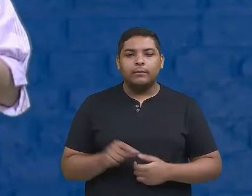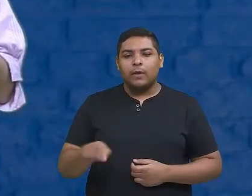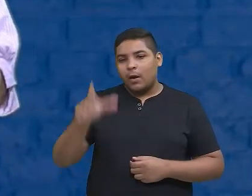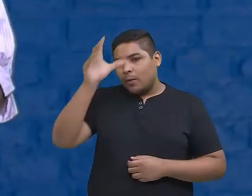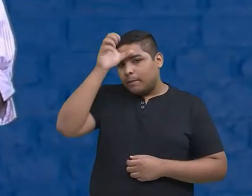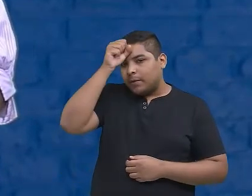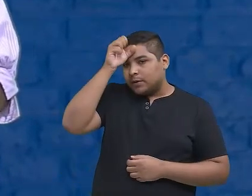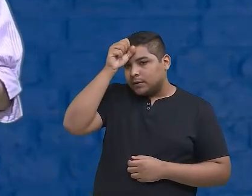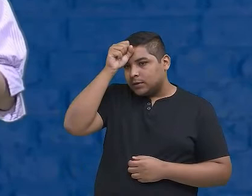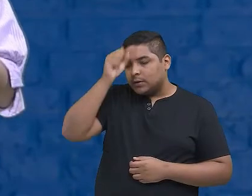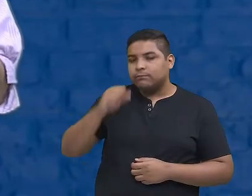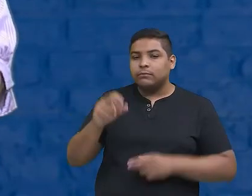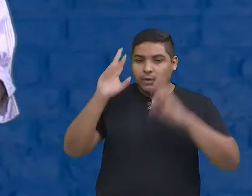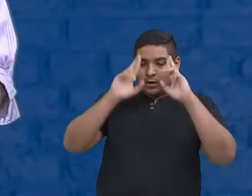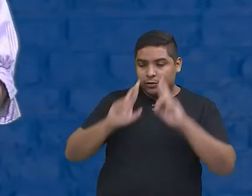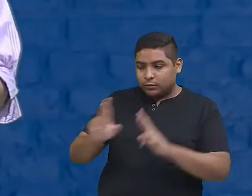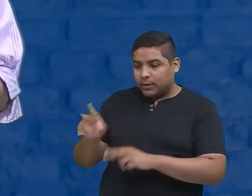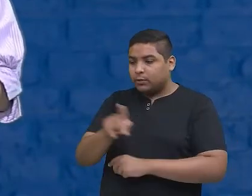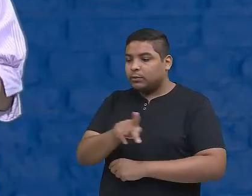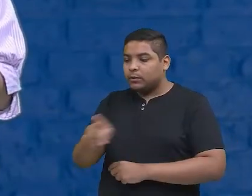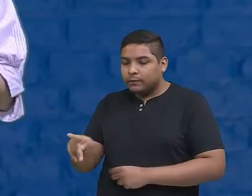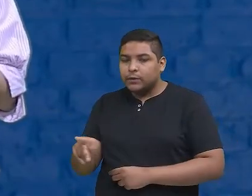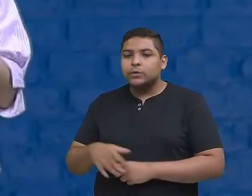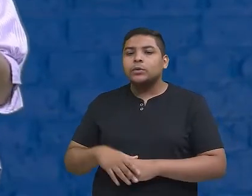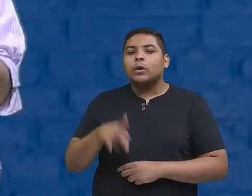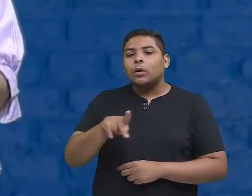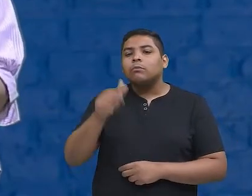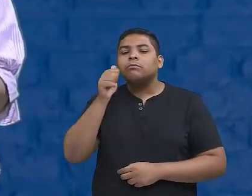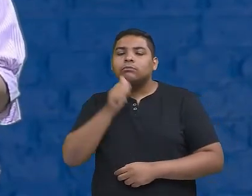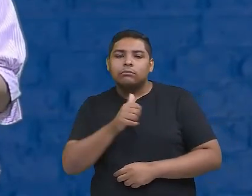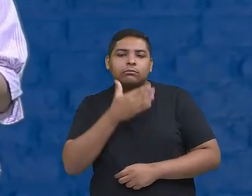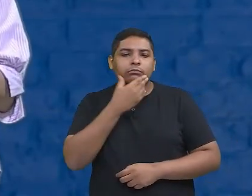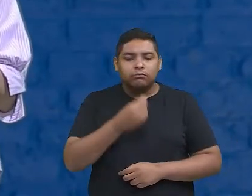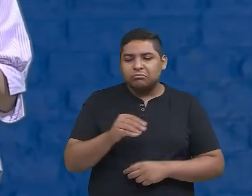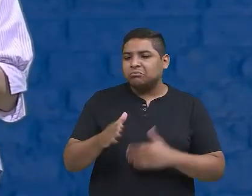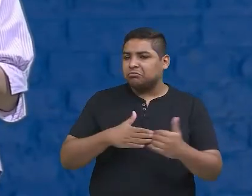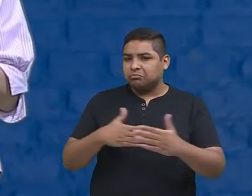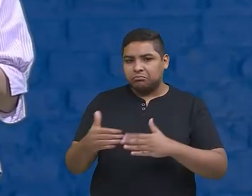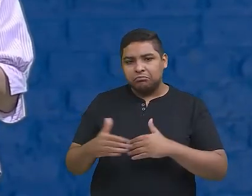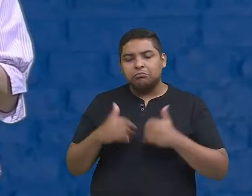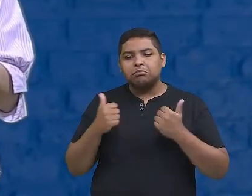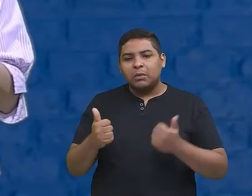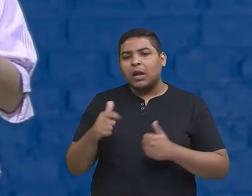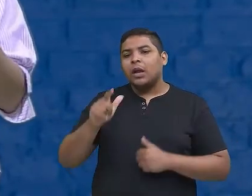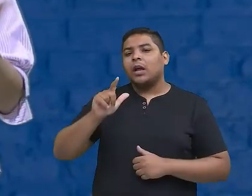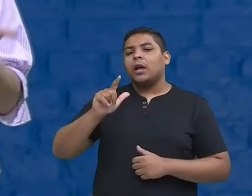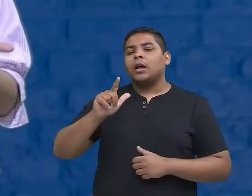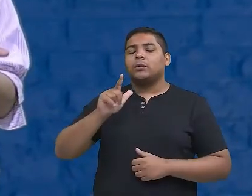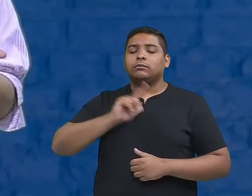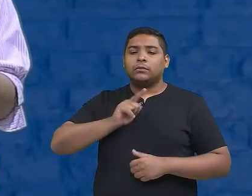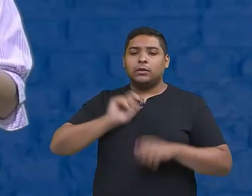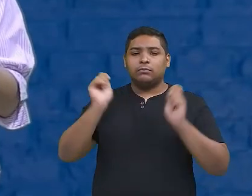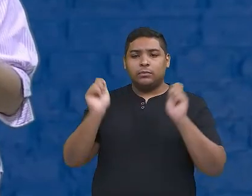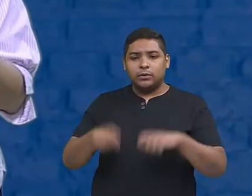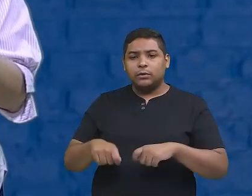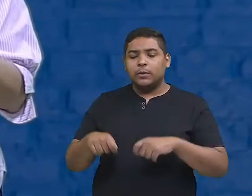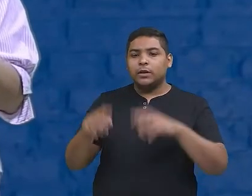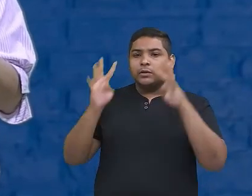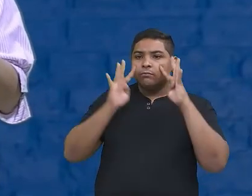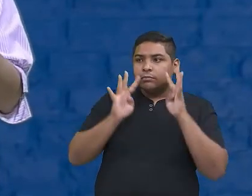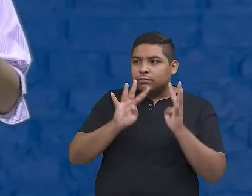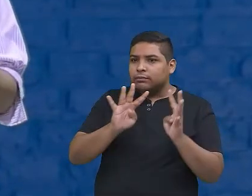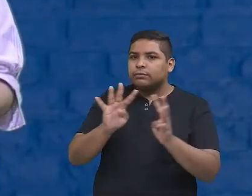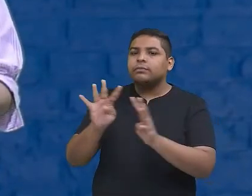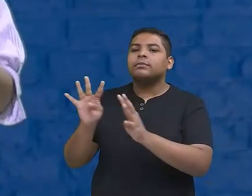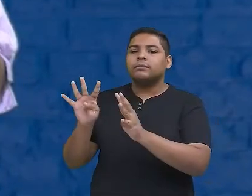onde ela respeita o professor, respeita a professora e tem a possibilidade de ficar mais atenta, né?